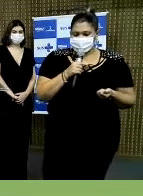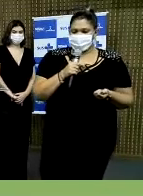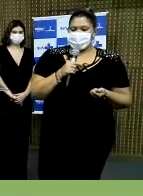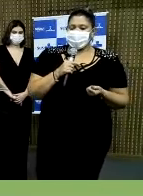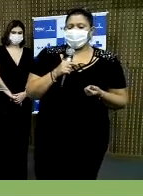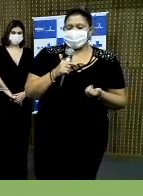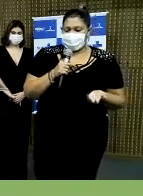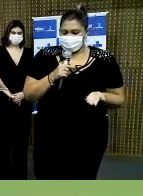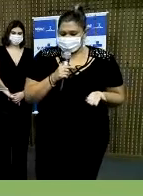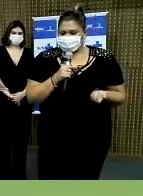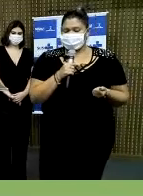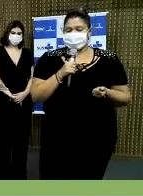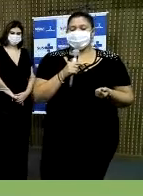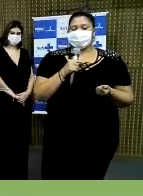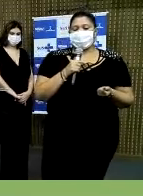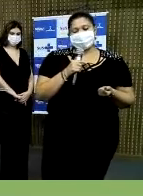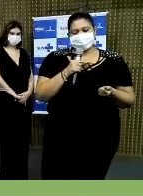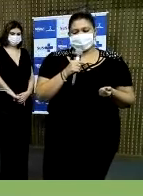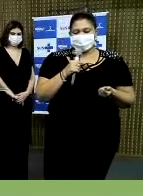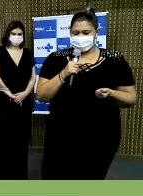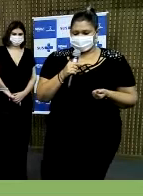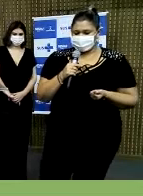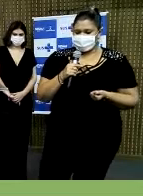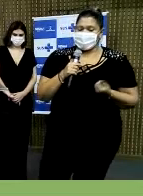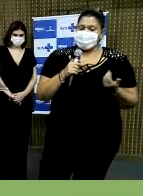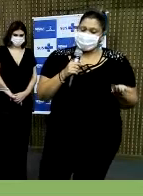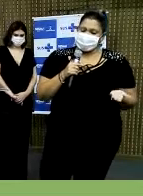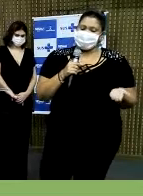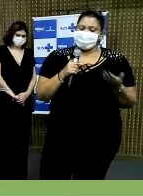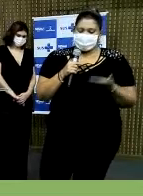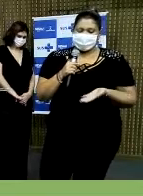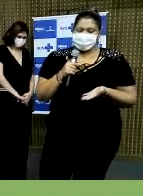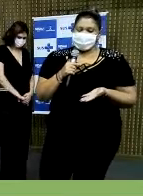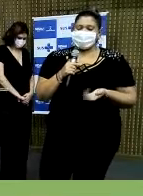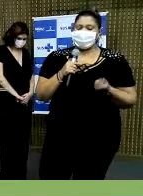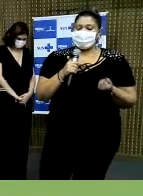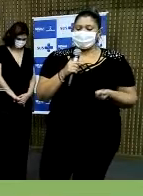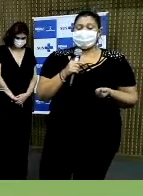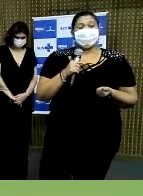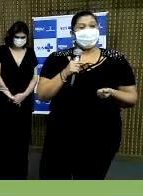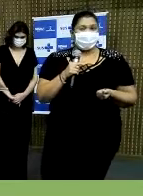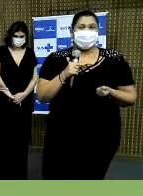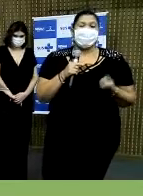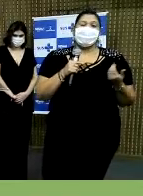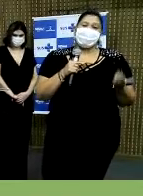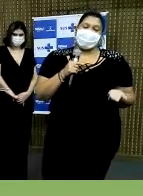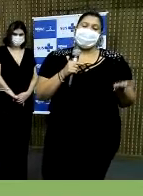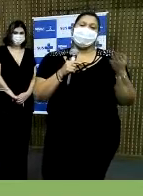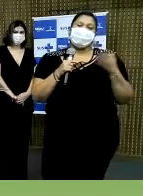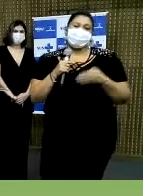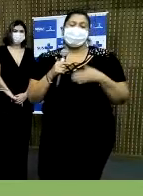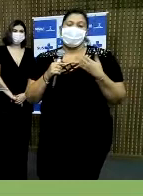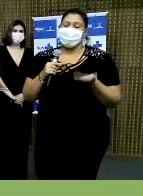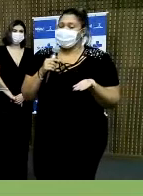geral, o oftalmo e a fisioterapia. E o exame mais procurado é a transvaginal. Por quê?